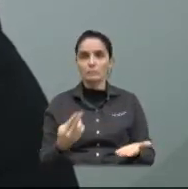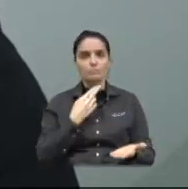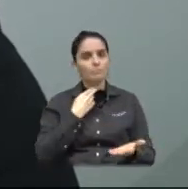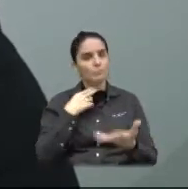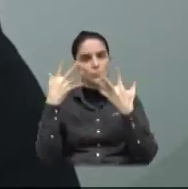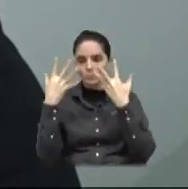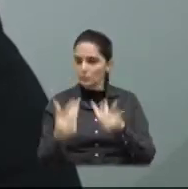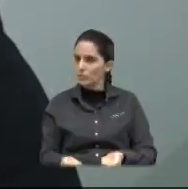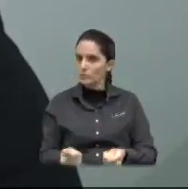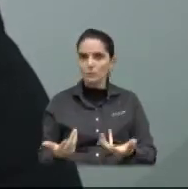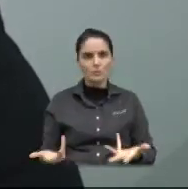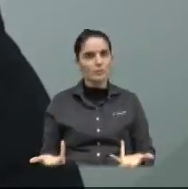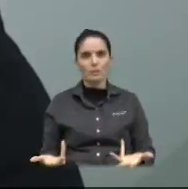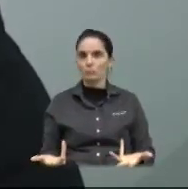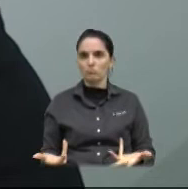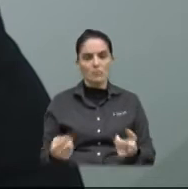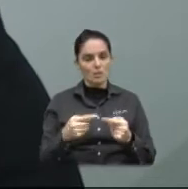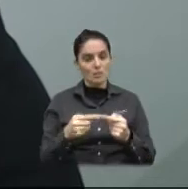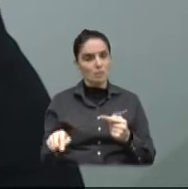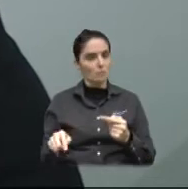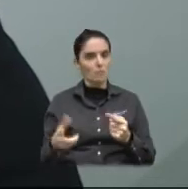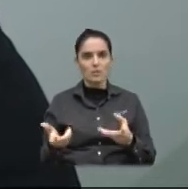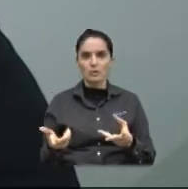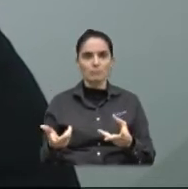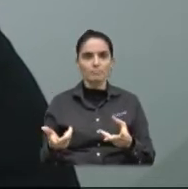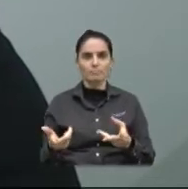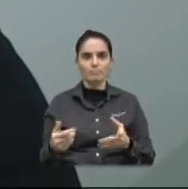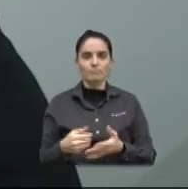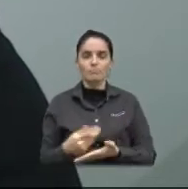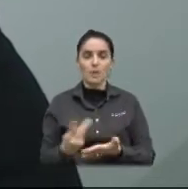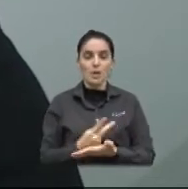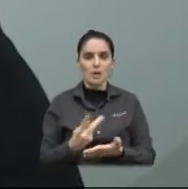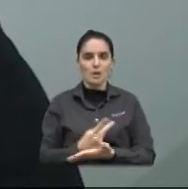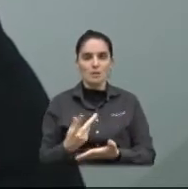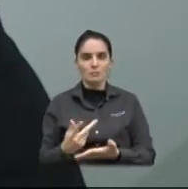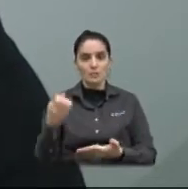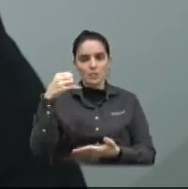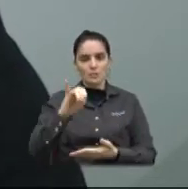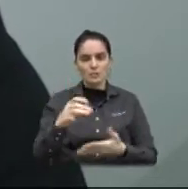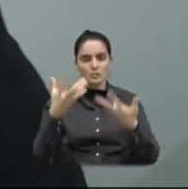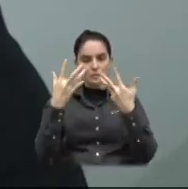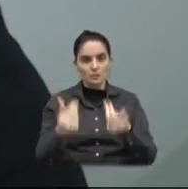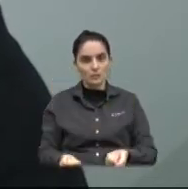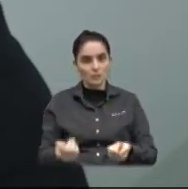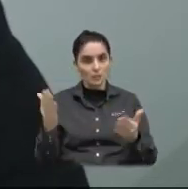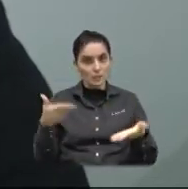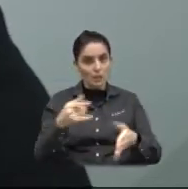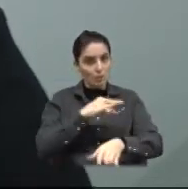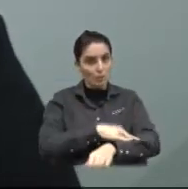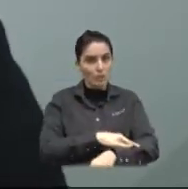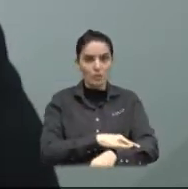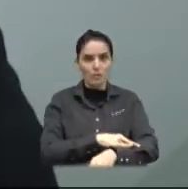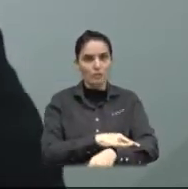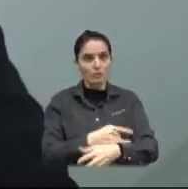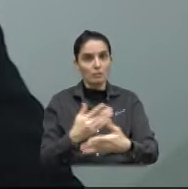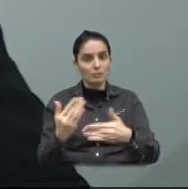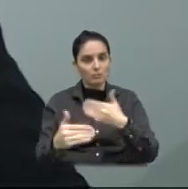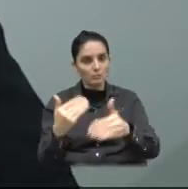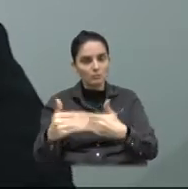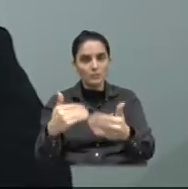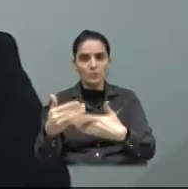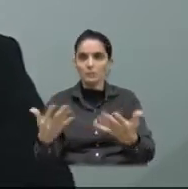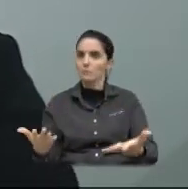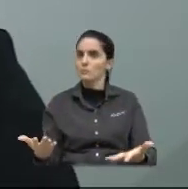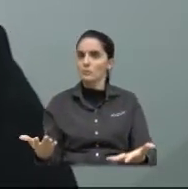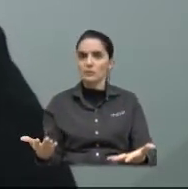isso nós não podemos aceitar se a gente aceita que isso comece pelo banheiro daqui a pouco nós estamos